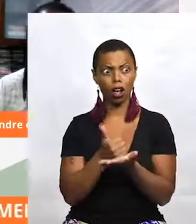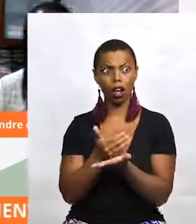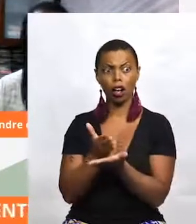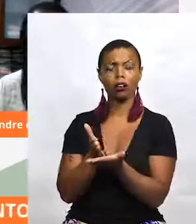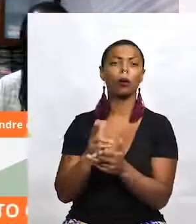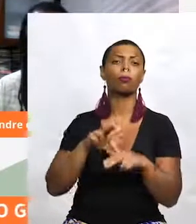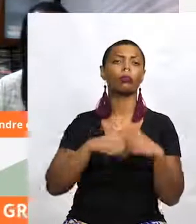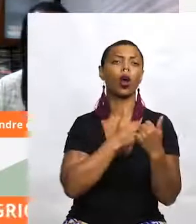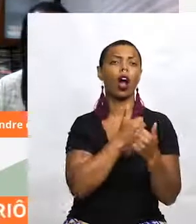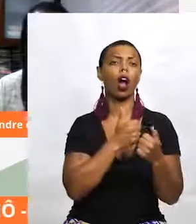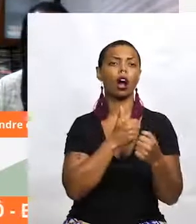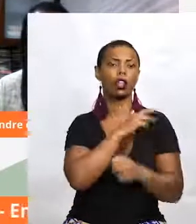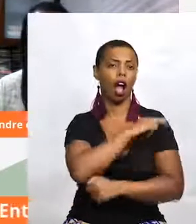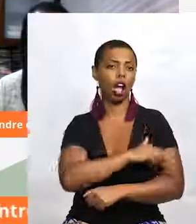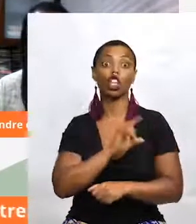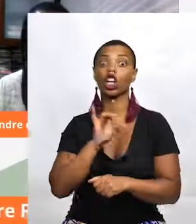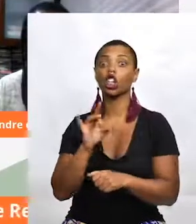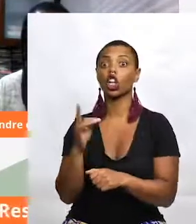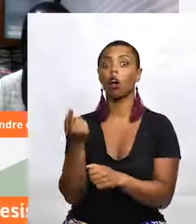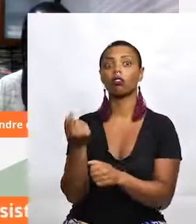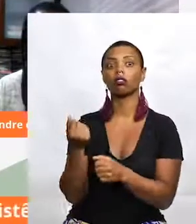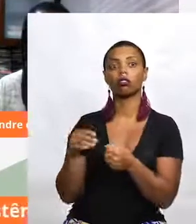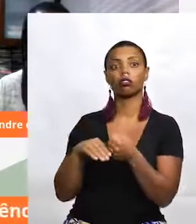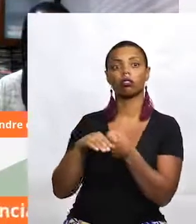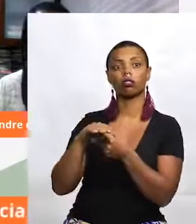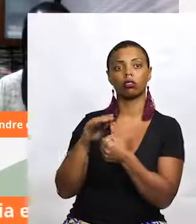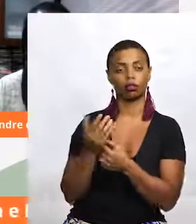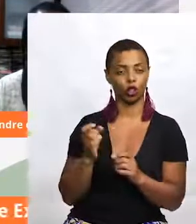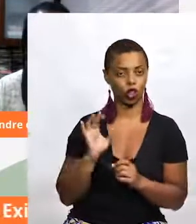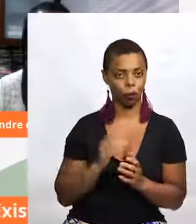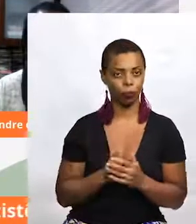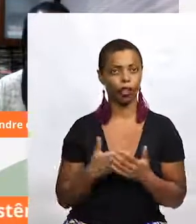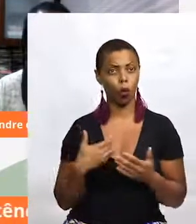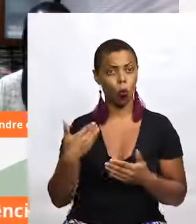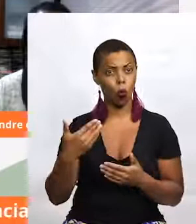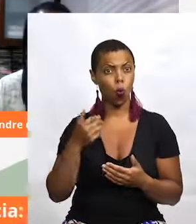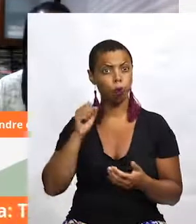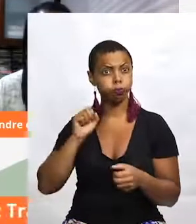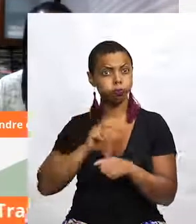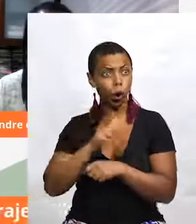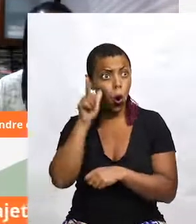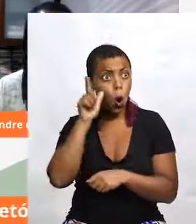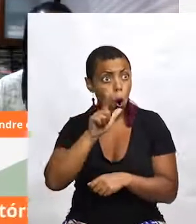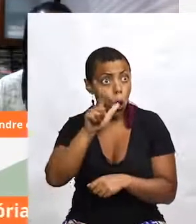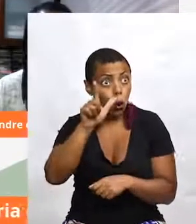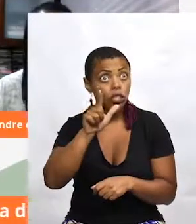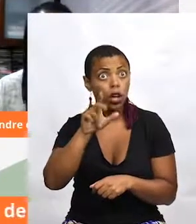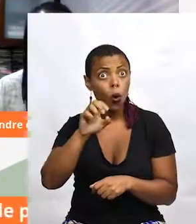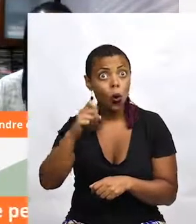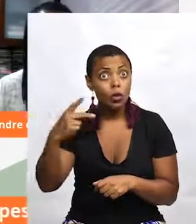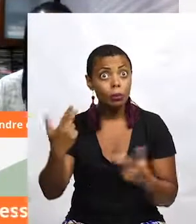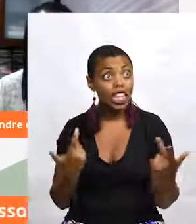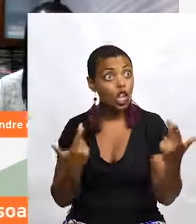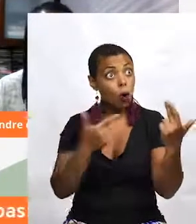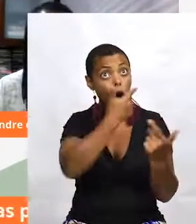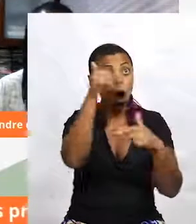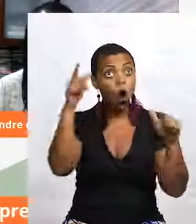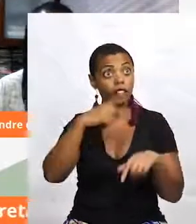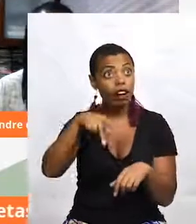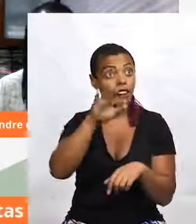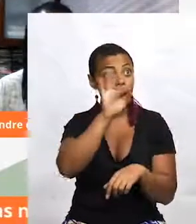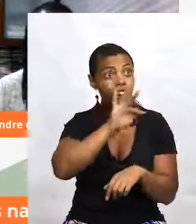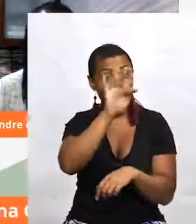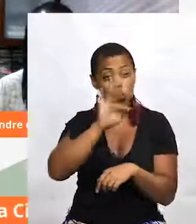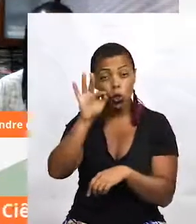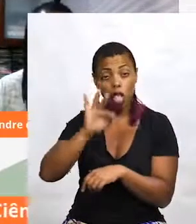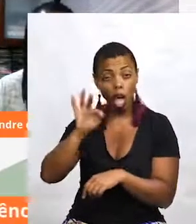apenas. Então, no momento em que houve a vitória nos moldes das federais, a gente sabia que era uma mudança de paradigma. A gente sabia que a partir daquele